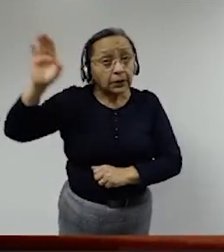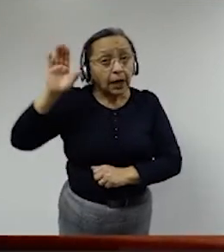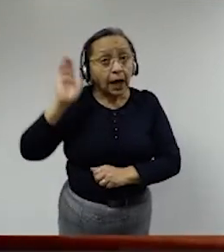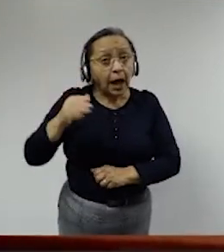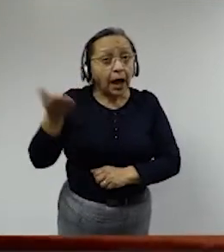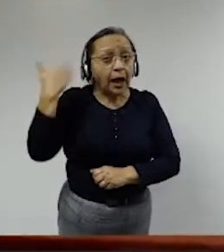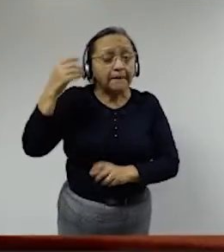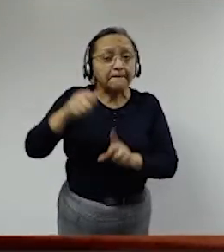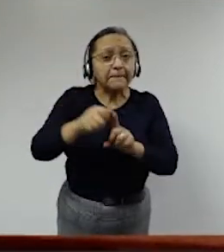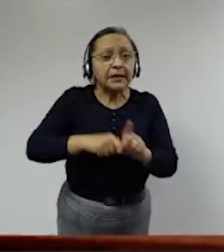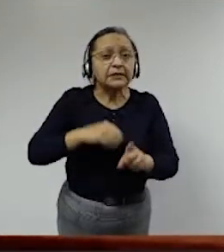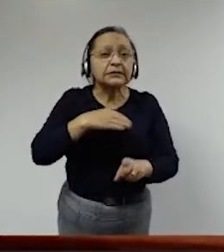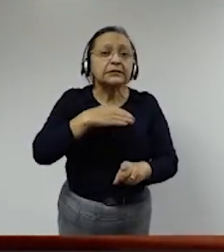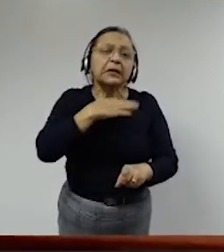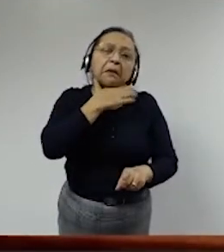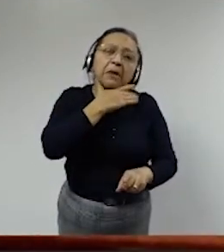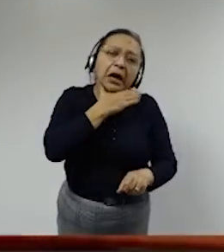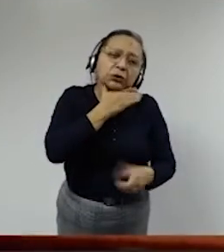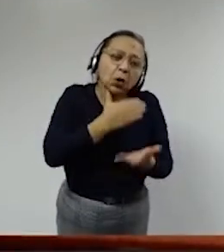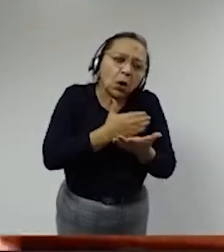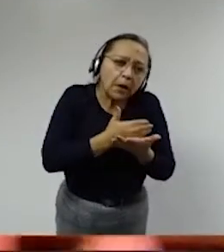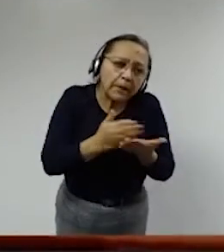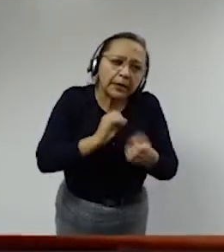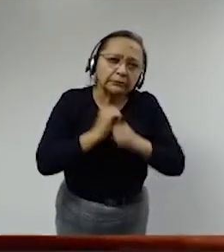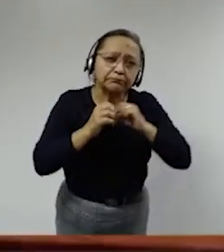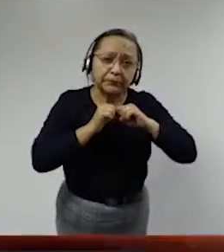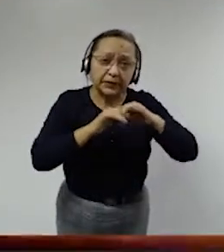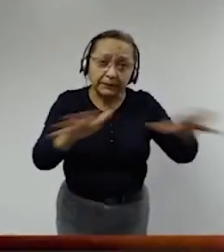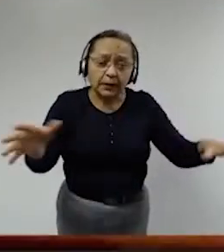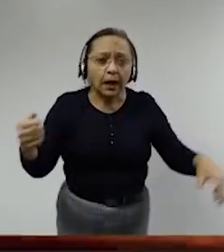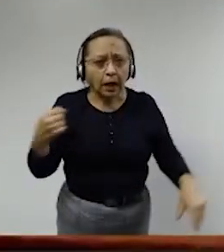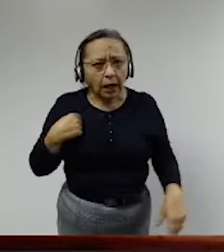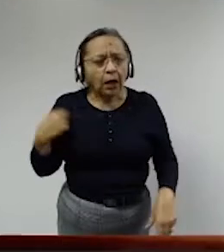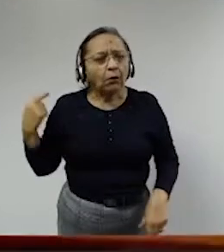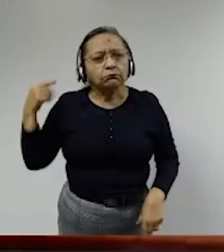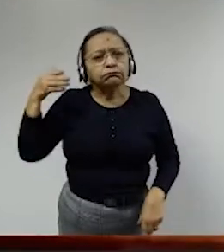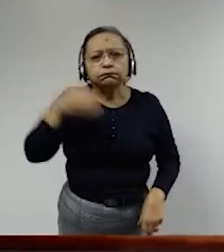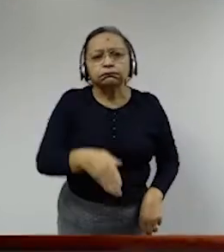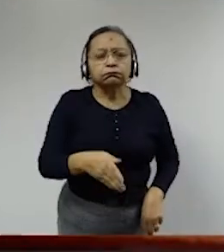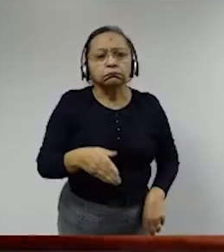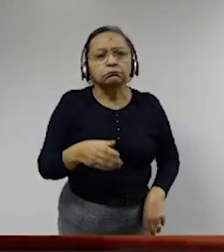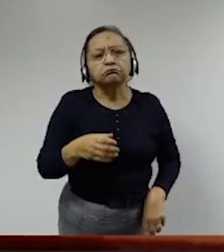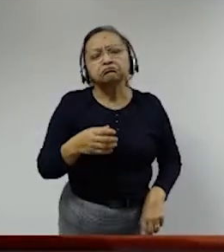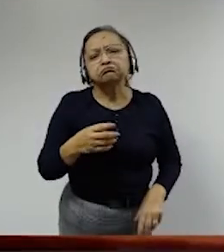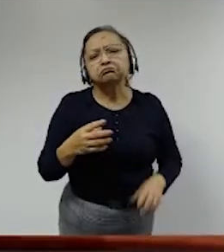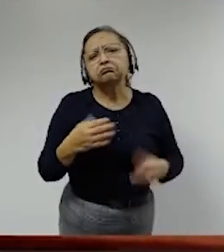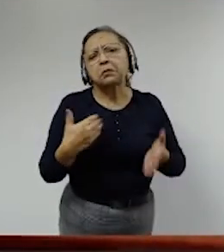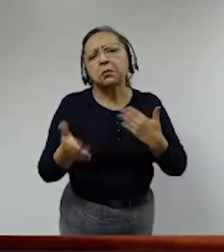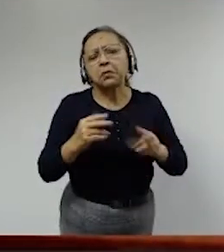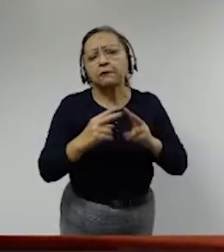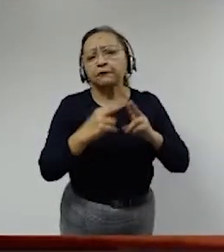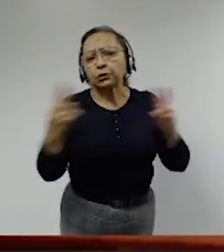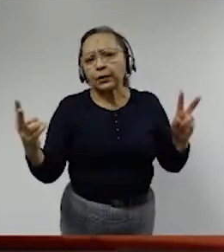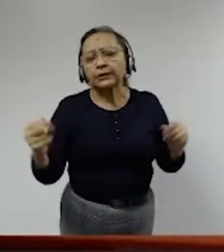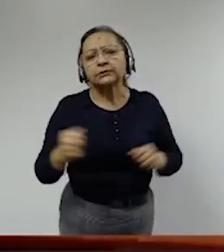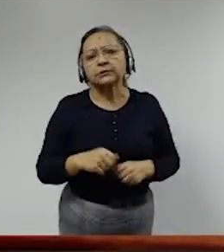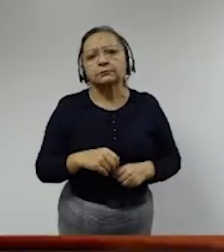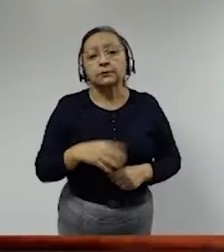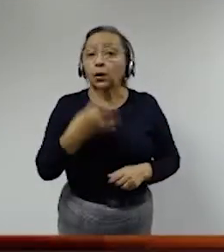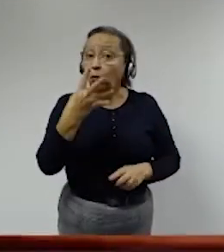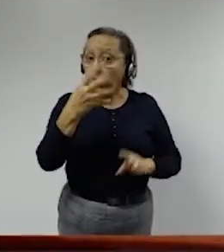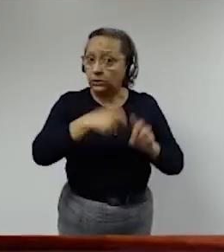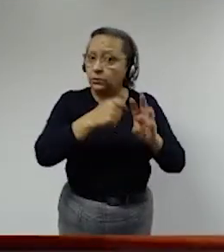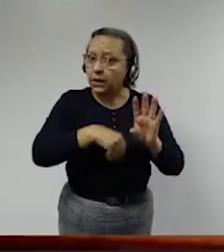pandemia, eu participei de uma dessas muitas conversas virtuais que nós tivemos ao longo desse período. Então, já tem 4